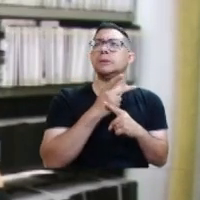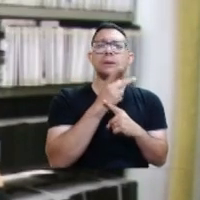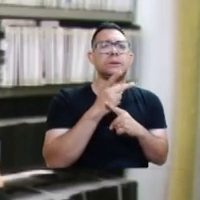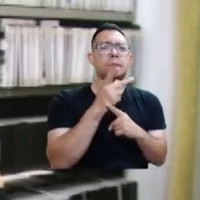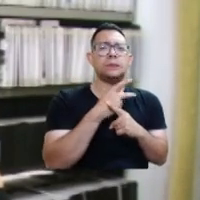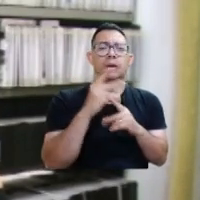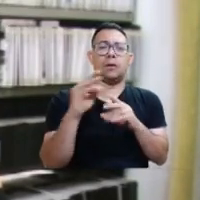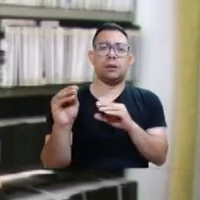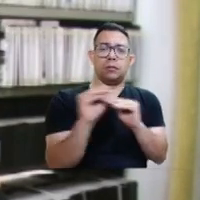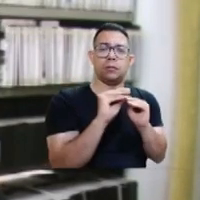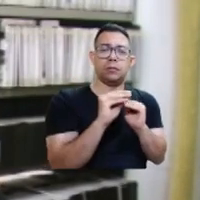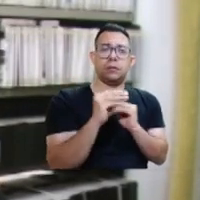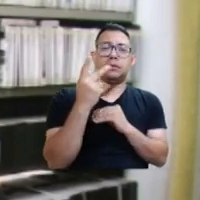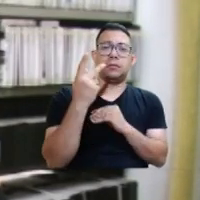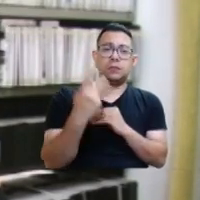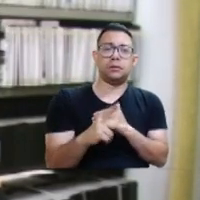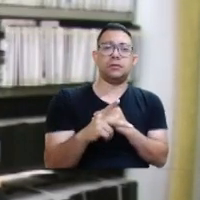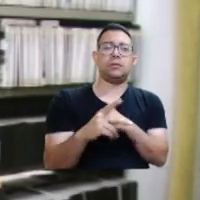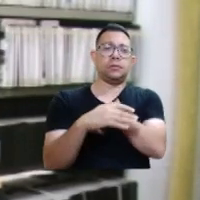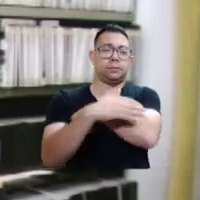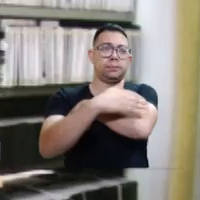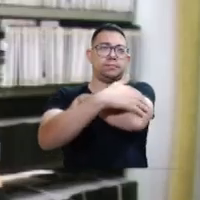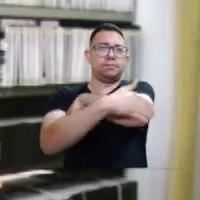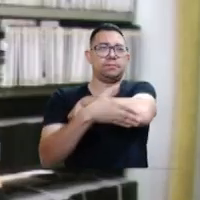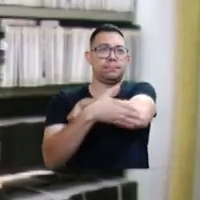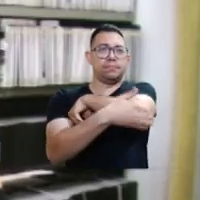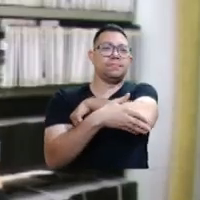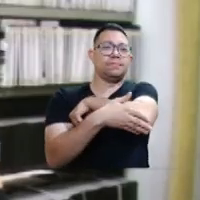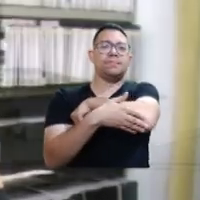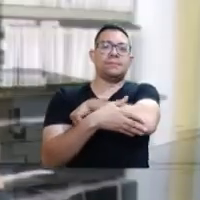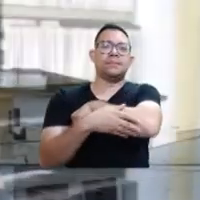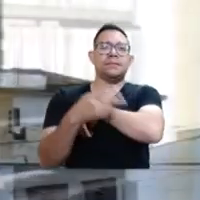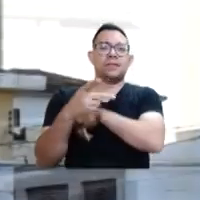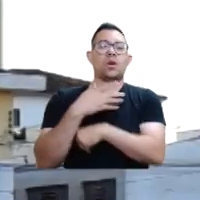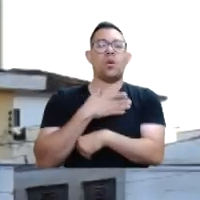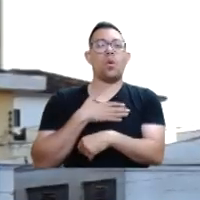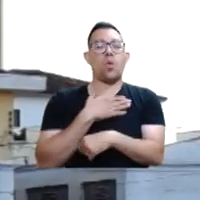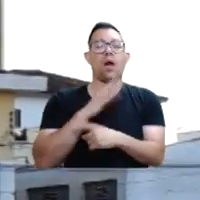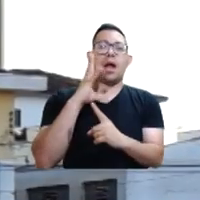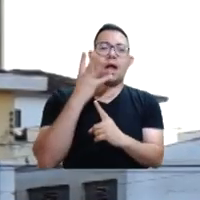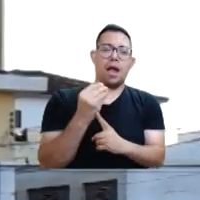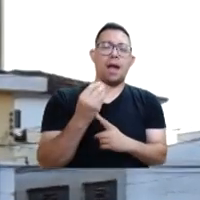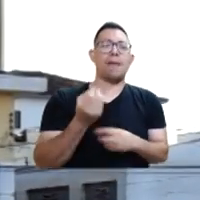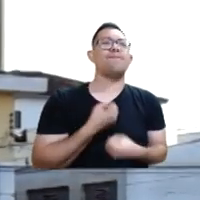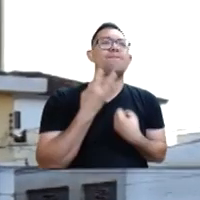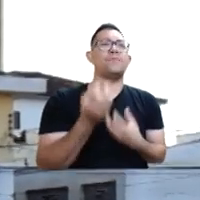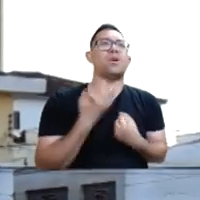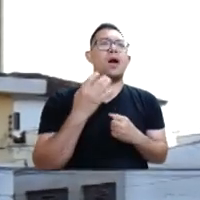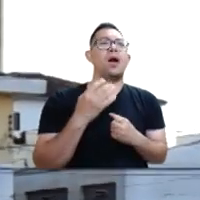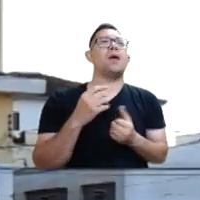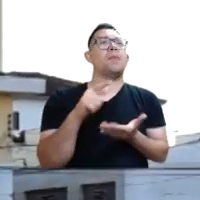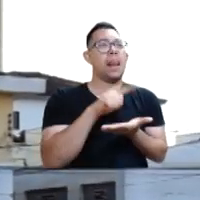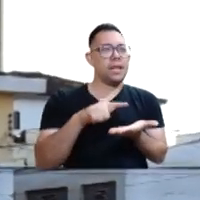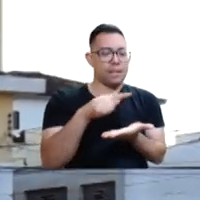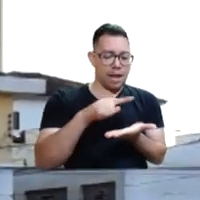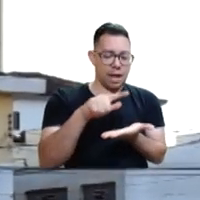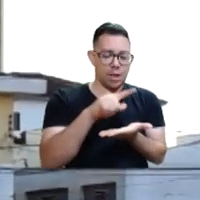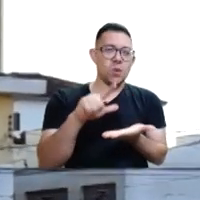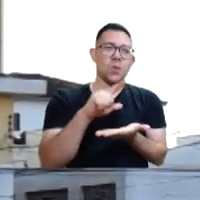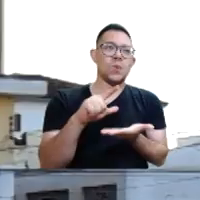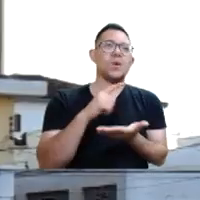apertado lá. Então a gente resolveu procurar outro ponto e a gente mudou aqui para Dr. Hélio Palermo. Porque eu gosto muito de arte, eu